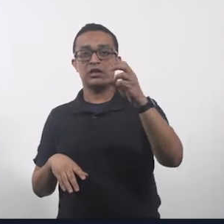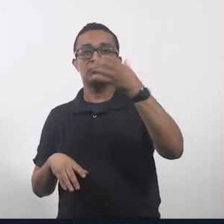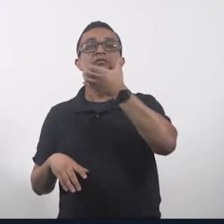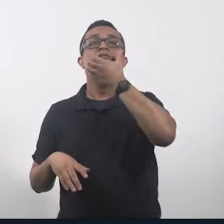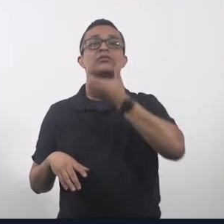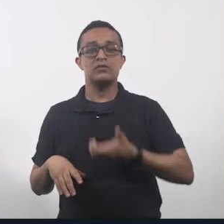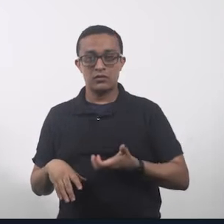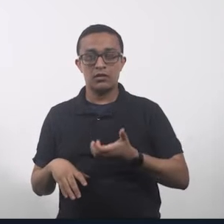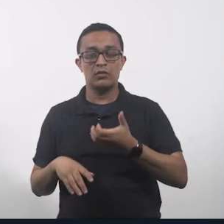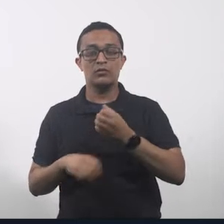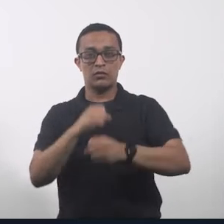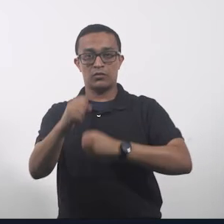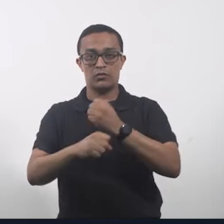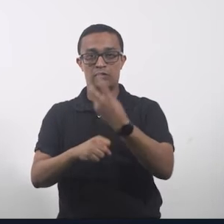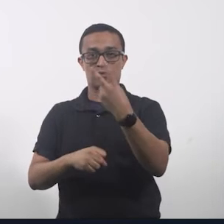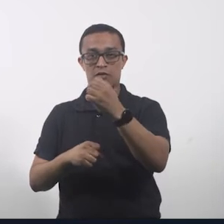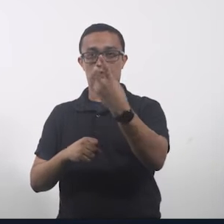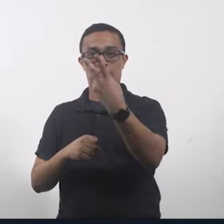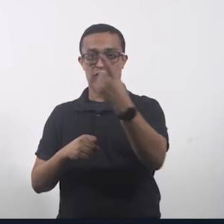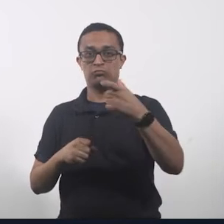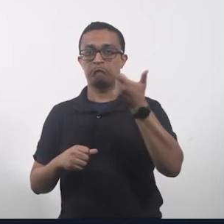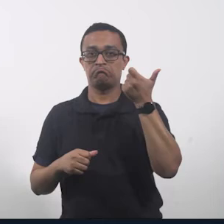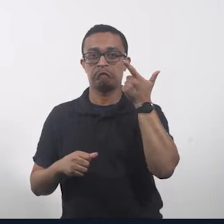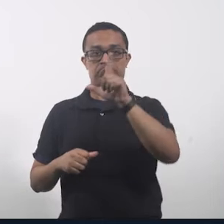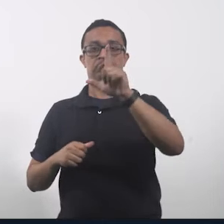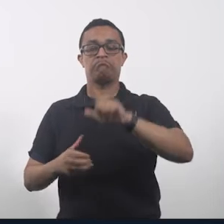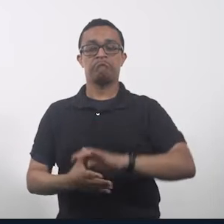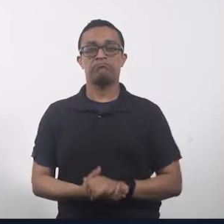dezembro, agora de 2021.